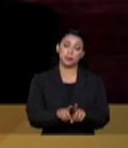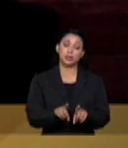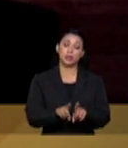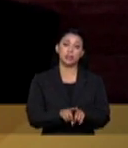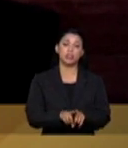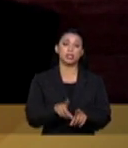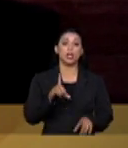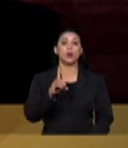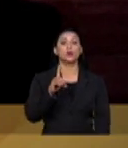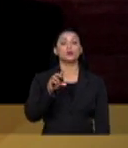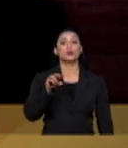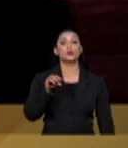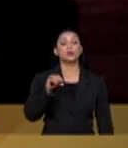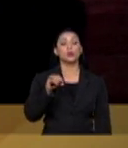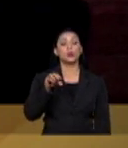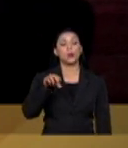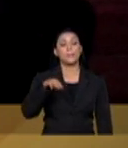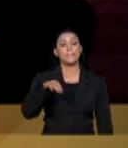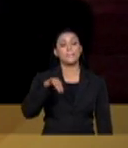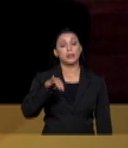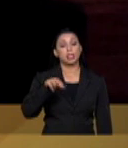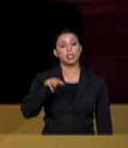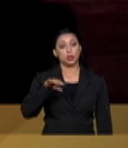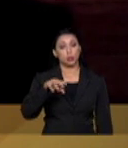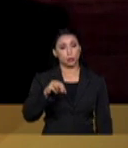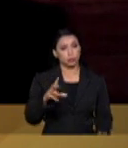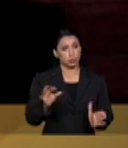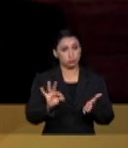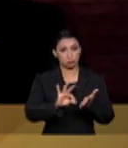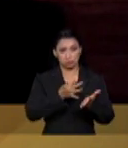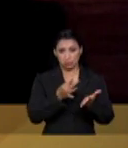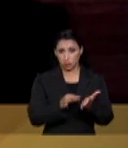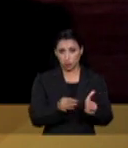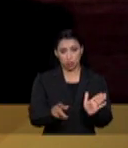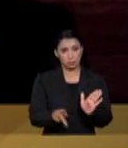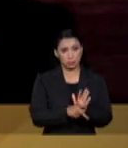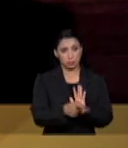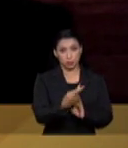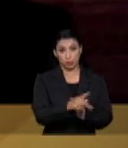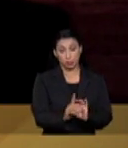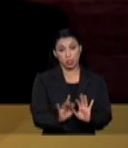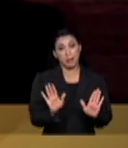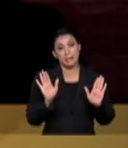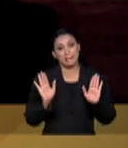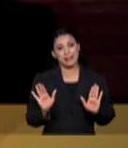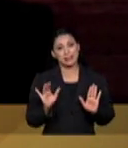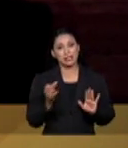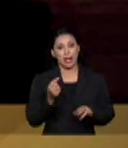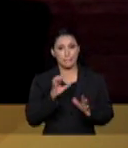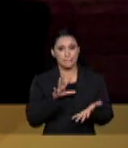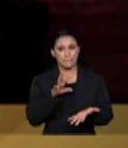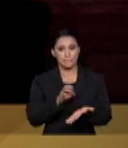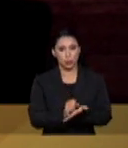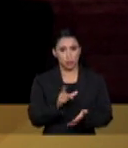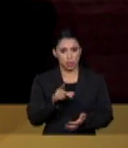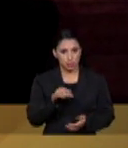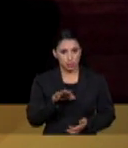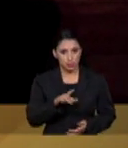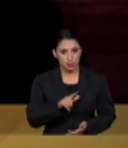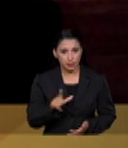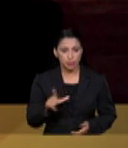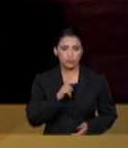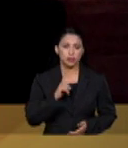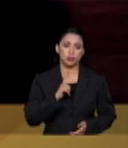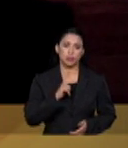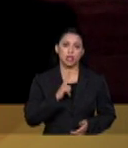títulos de domínio do bem ainda que assim não seja o direito na posse civil é um direito